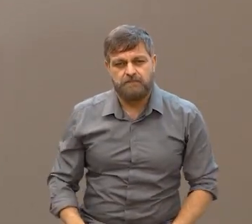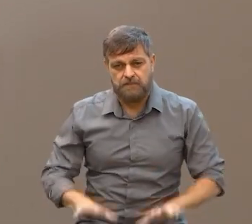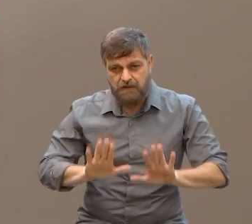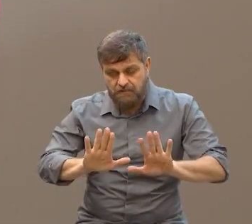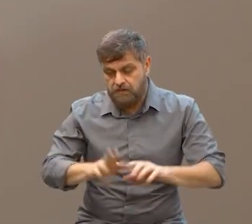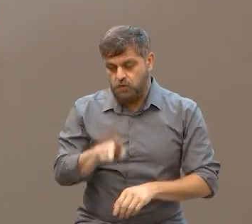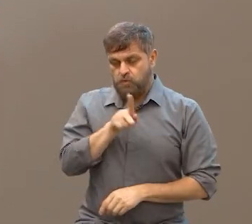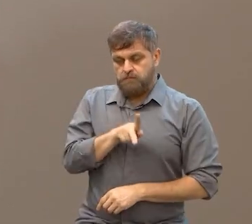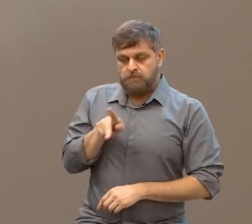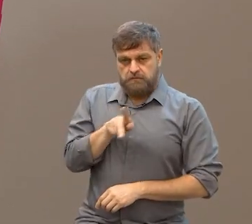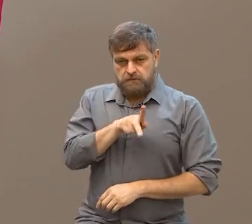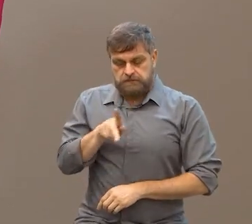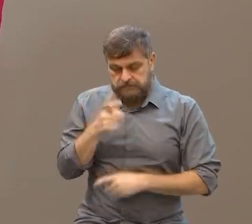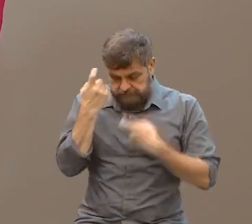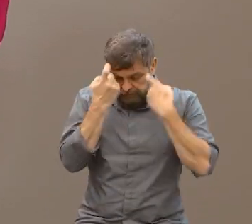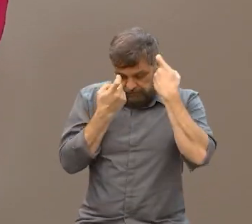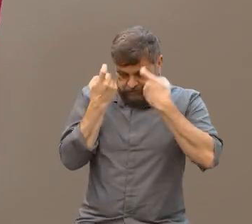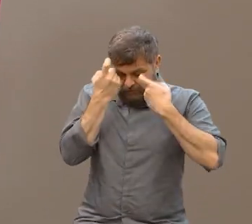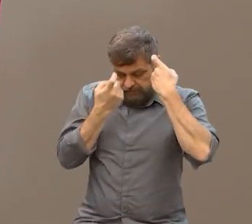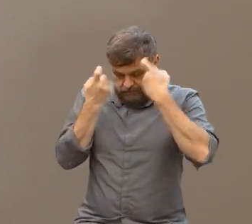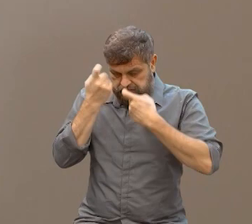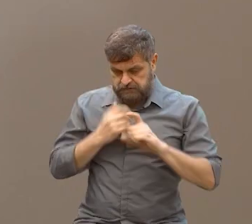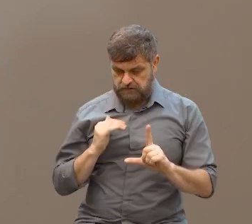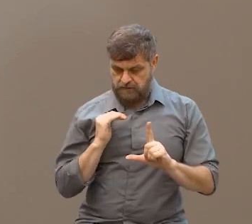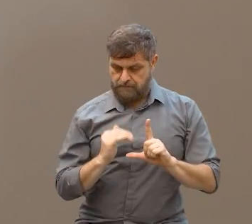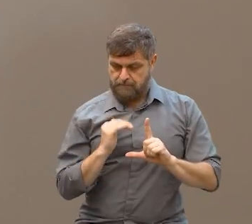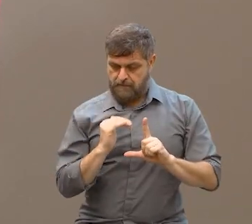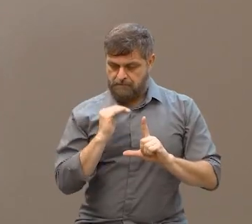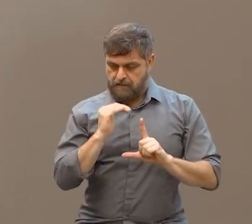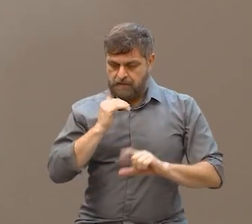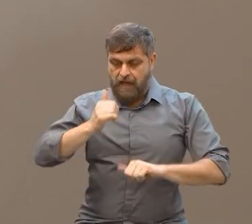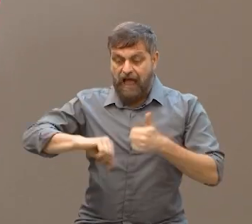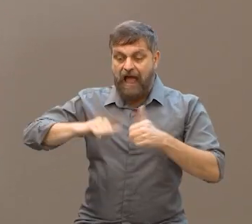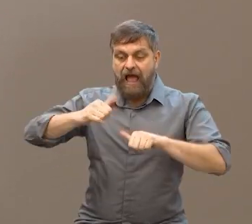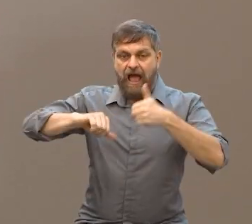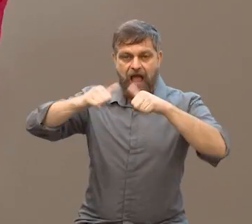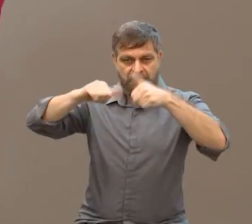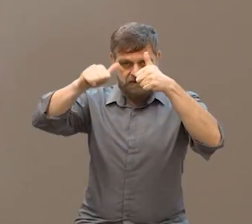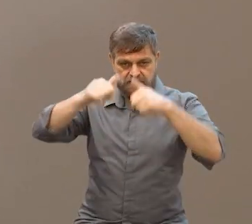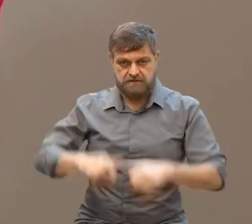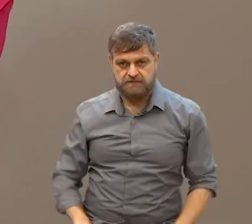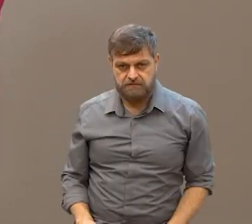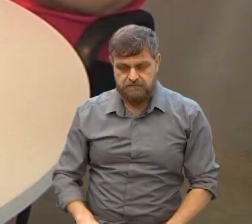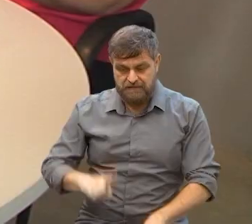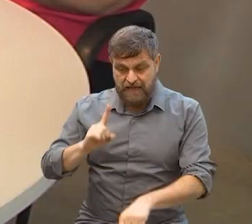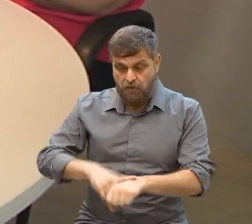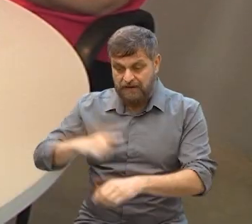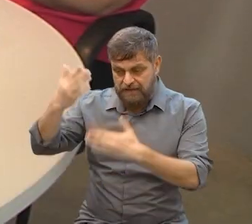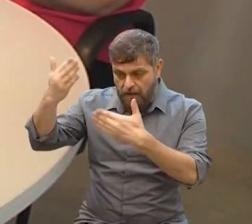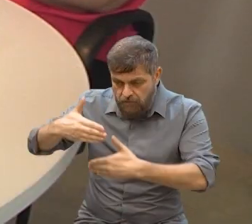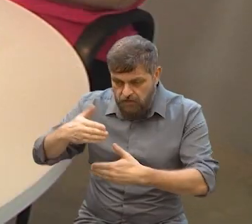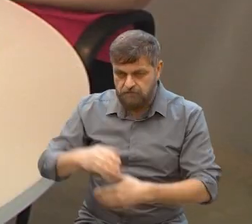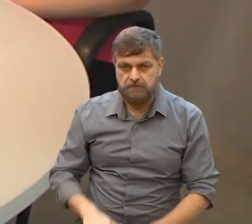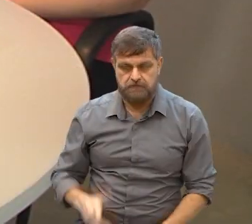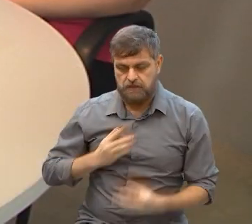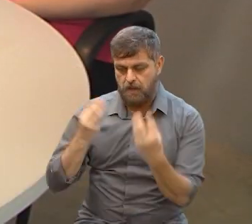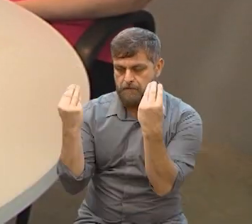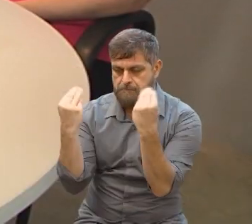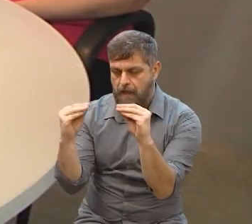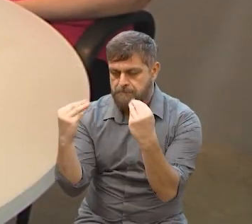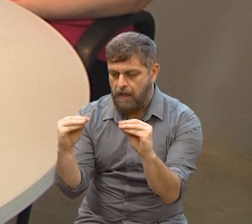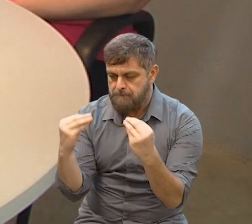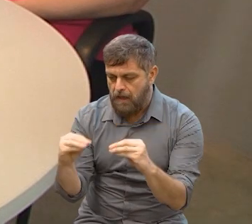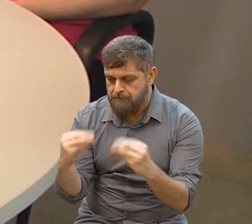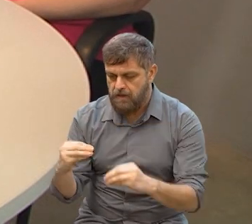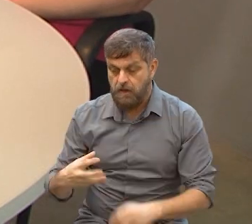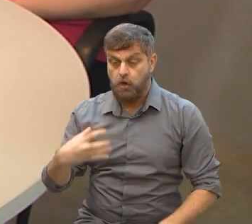Então, o professor tem que se preocupar com esse nível de exigência que ele está colocando no seu instrumento avaliativo. Acho que isso é o mais forma importante. que ele